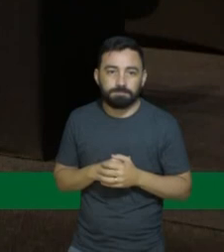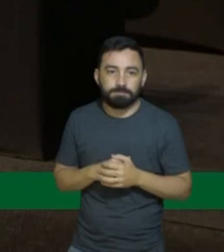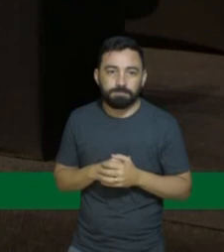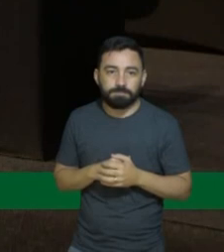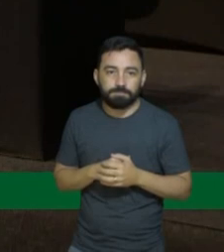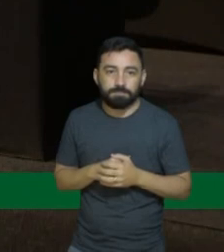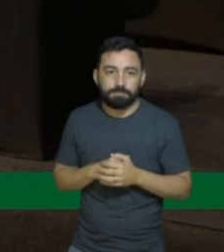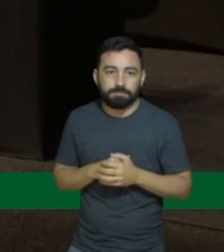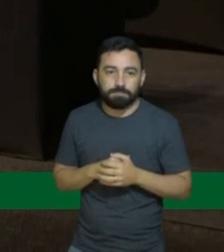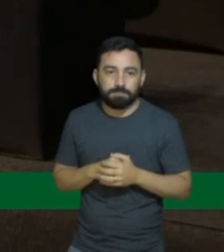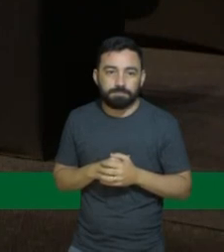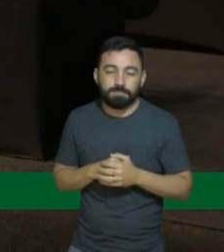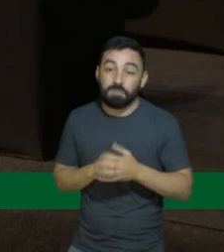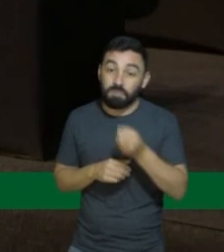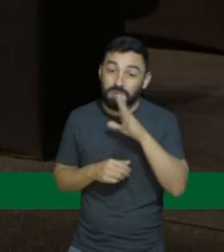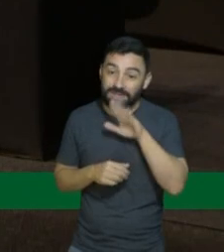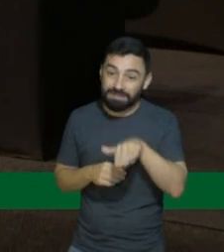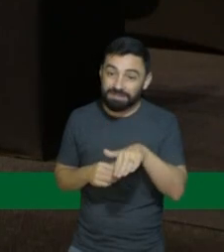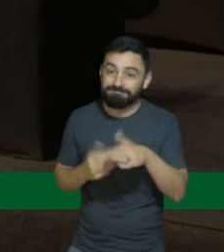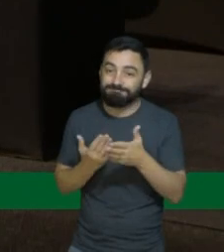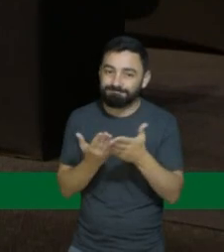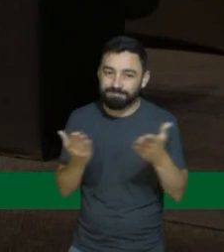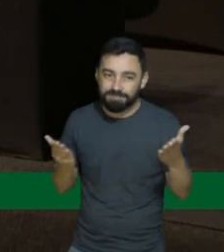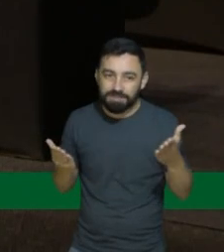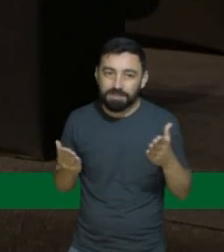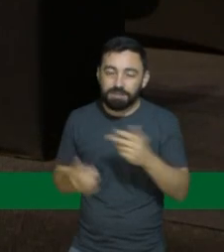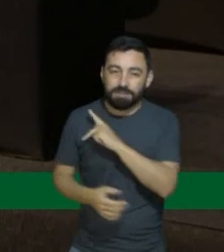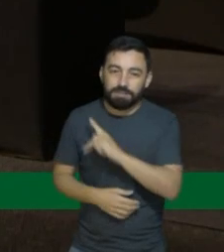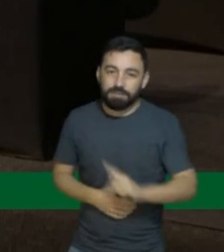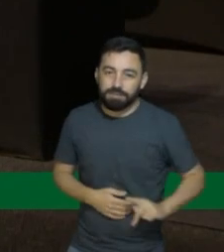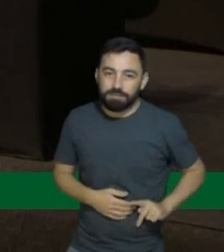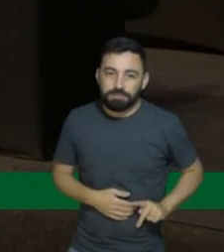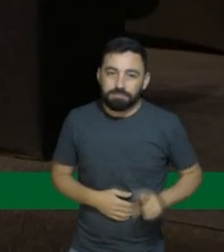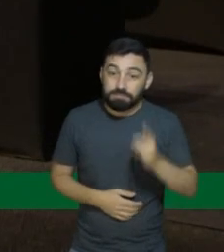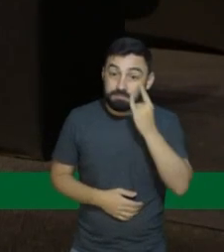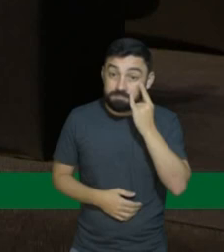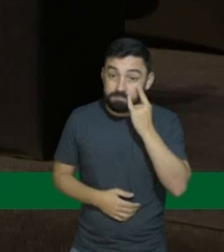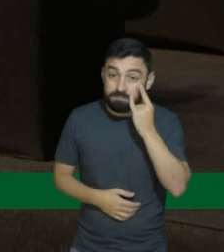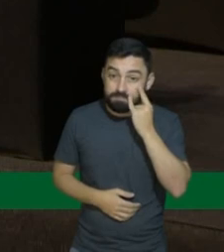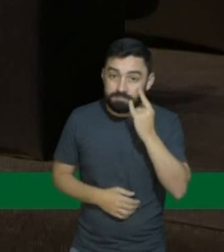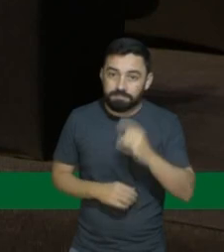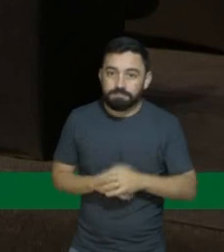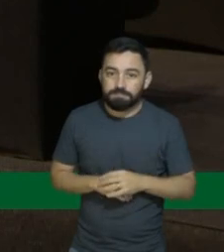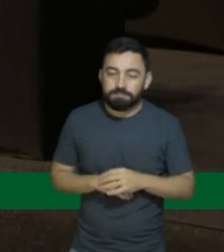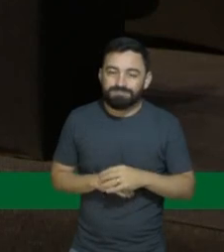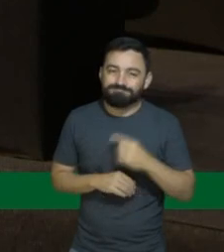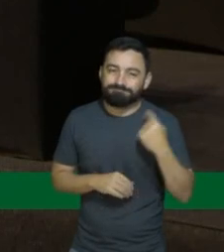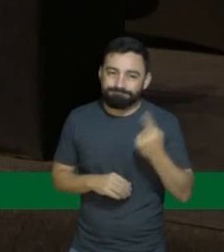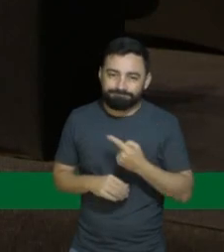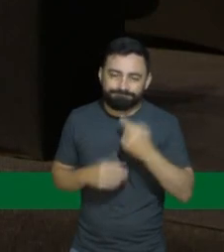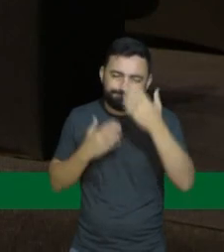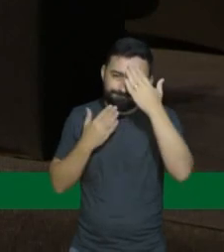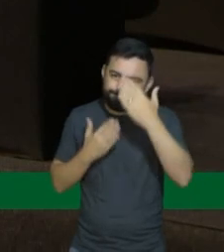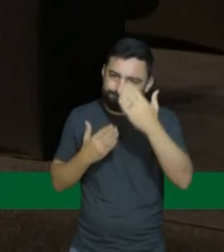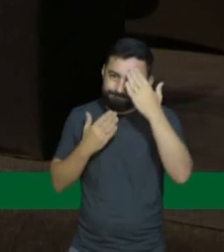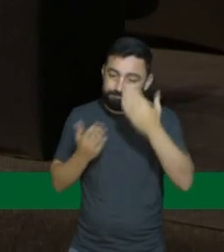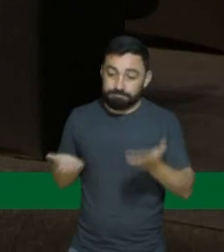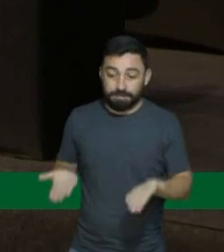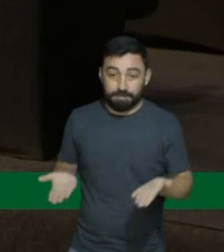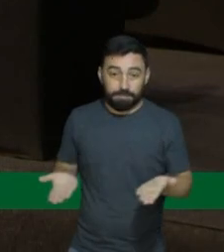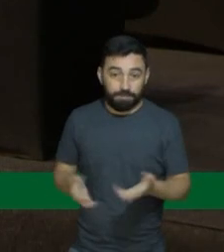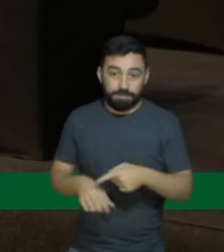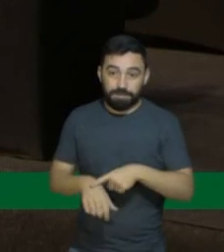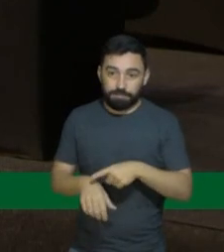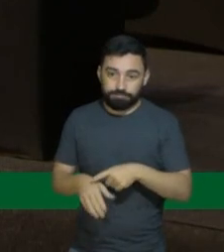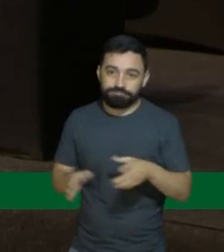encaminhamento muito boa tarde Presidente Mauro de Nadal a quem a gente agradece o espaço